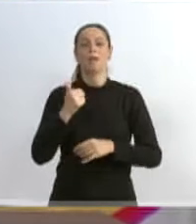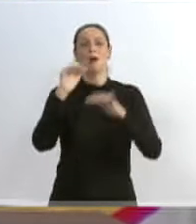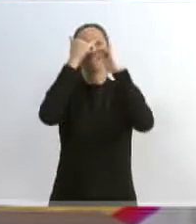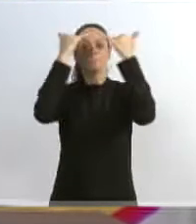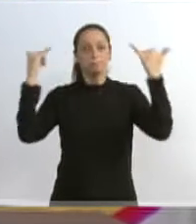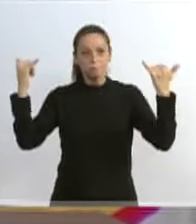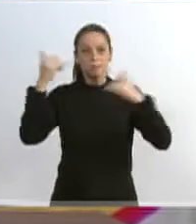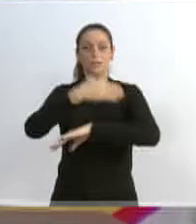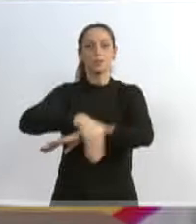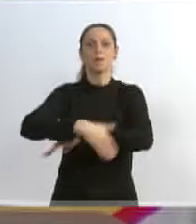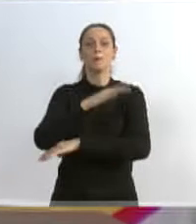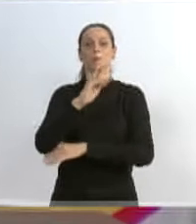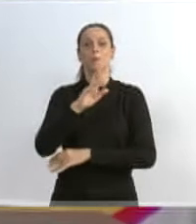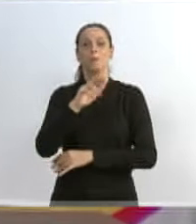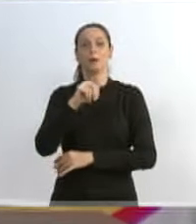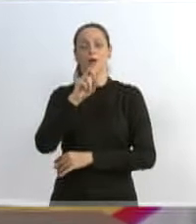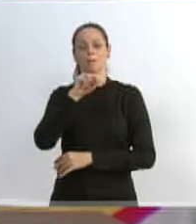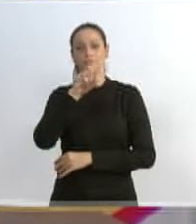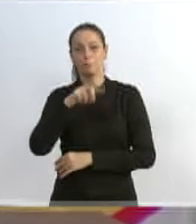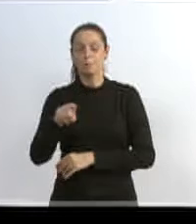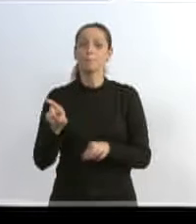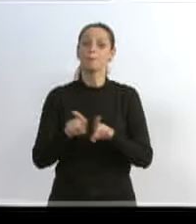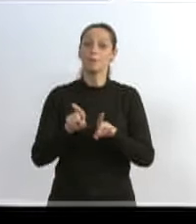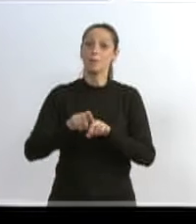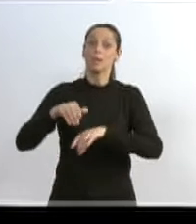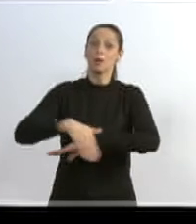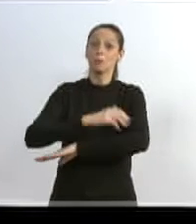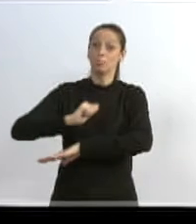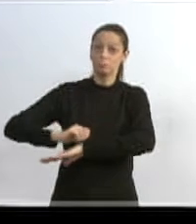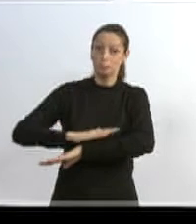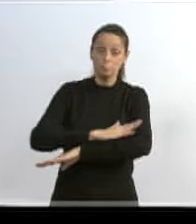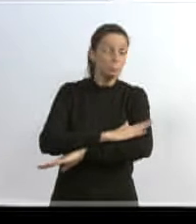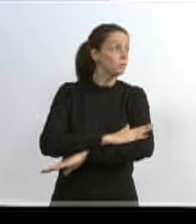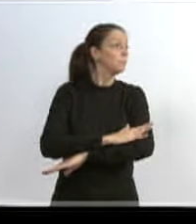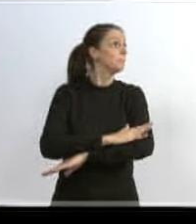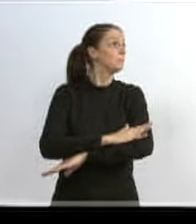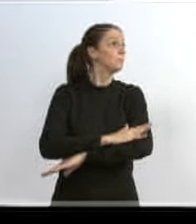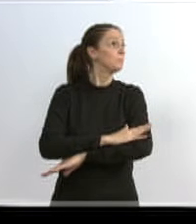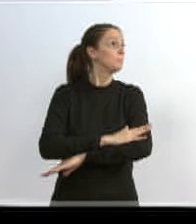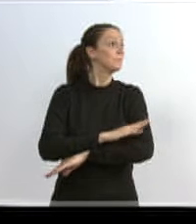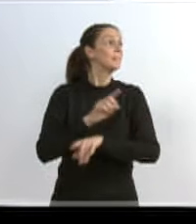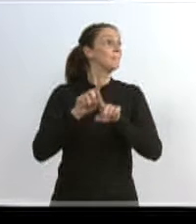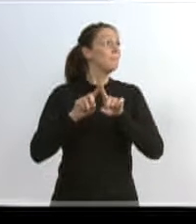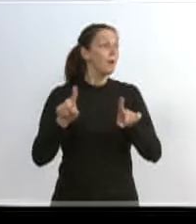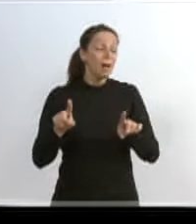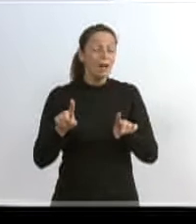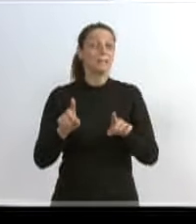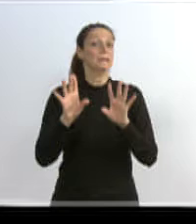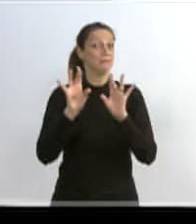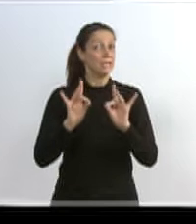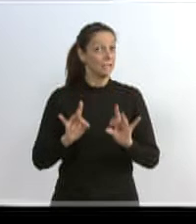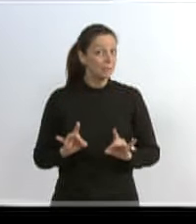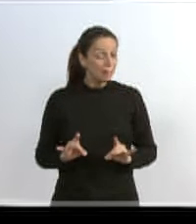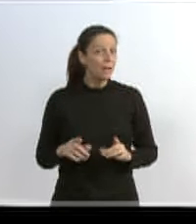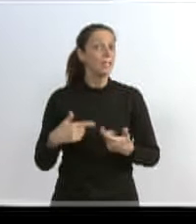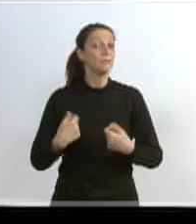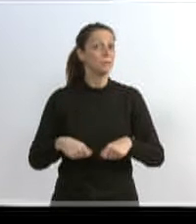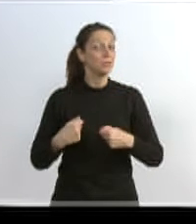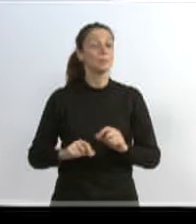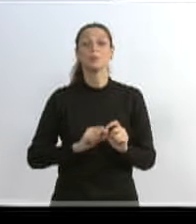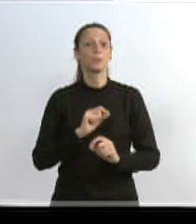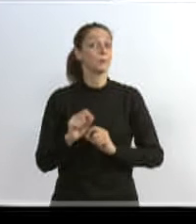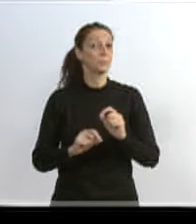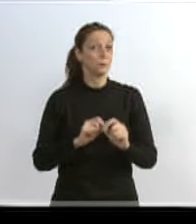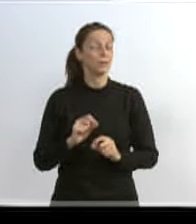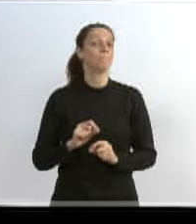também tem as fotos aí ele trecho foi pavimentado porém neste caso eu vou chamar a atenção para um detalhe que nós vamos frisar aí eu